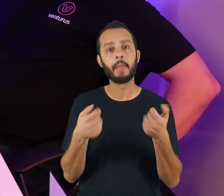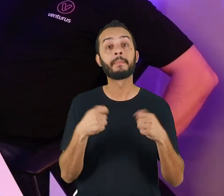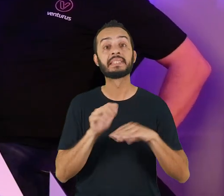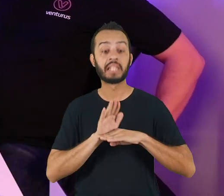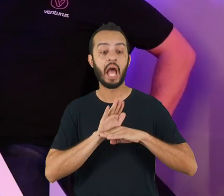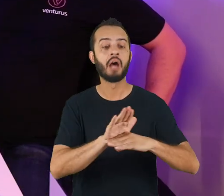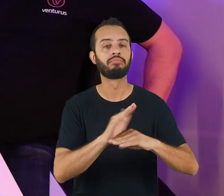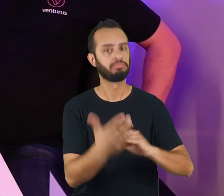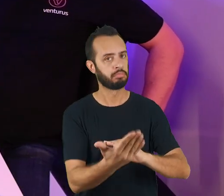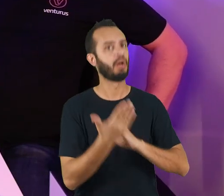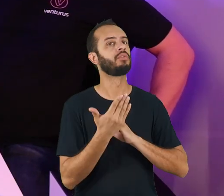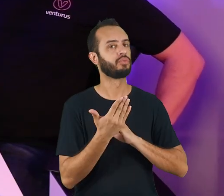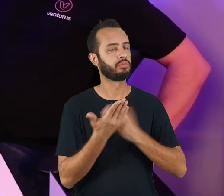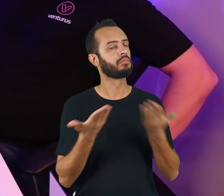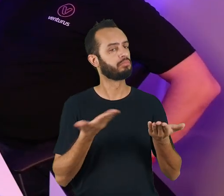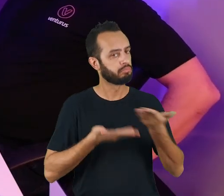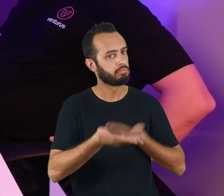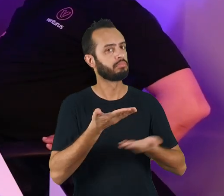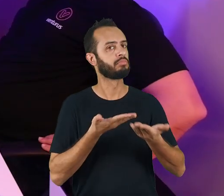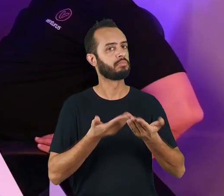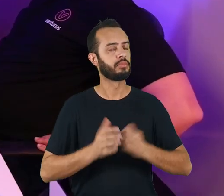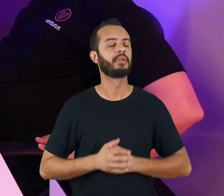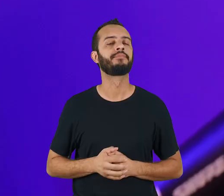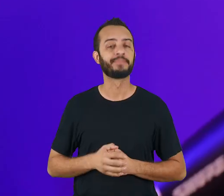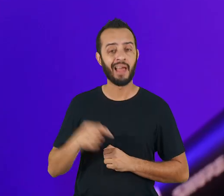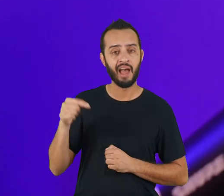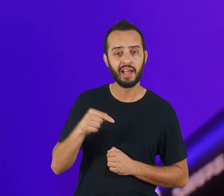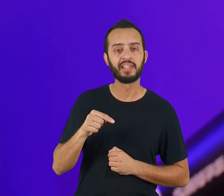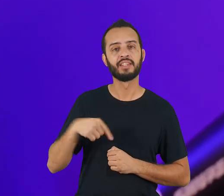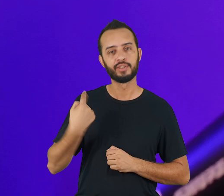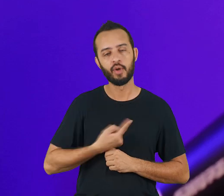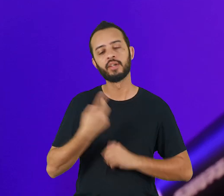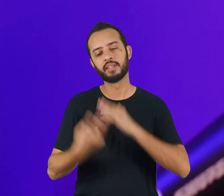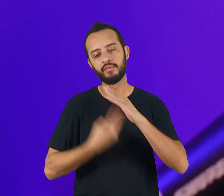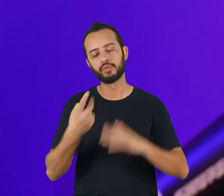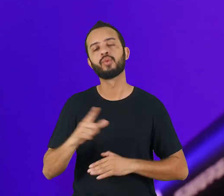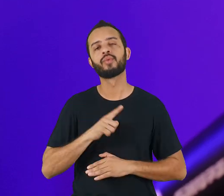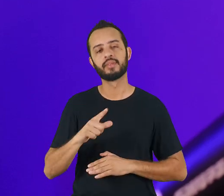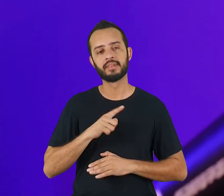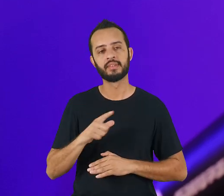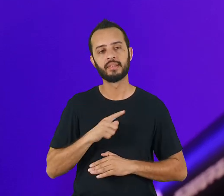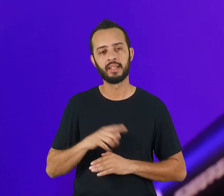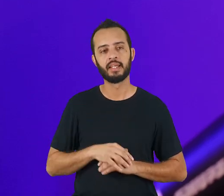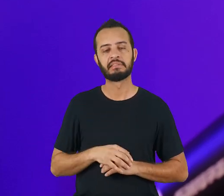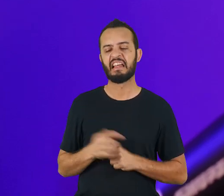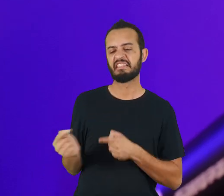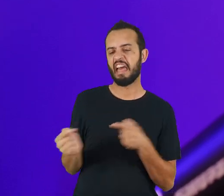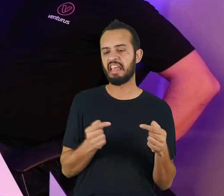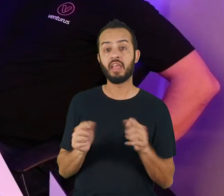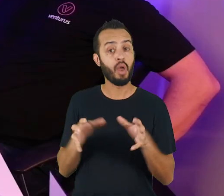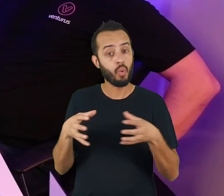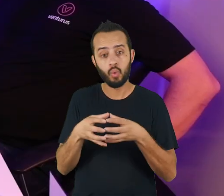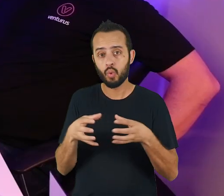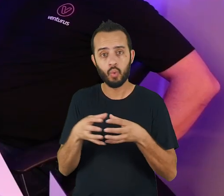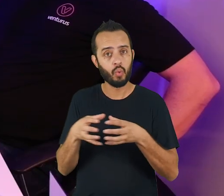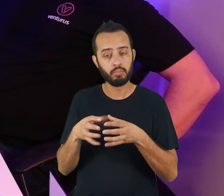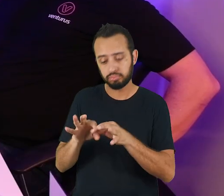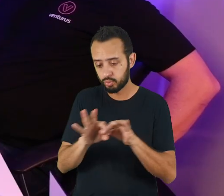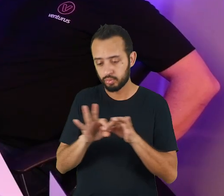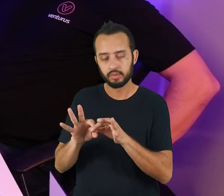cooperação cooperação então assim né aqui a gente tem muito disso né então não existe essa competição é um time é